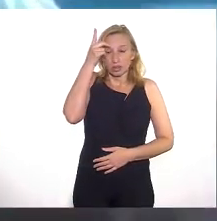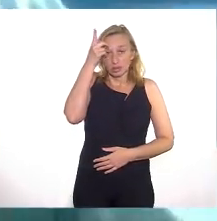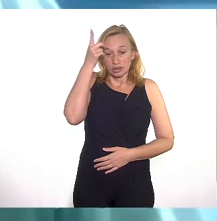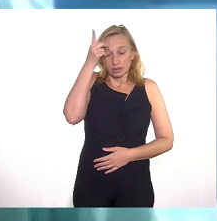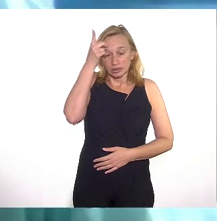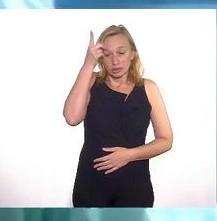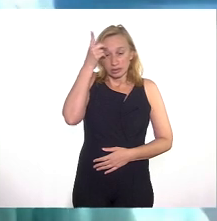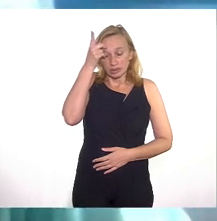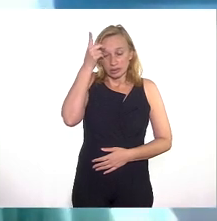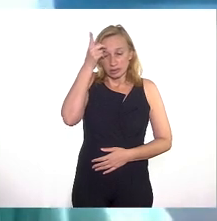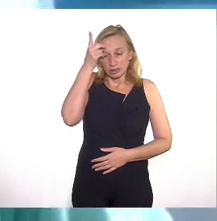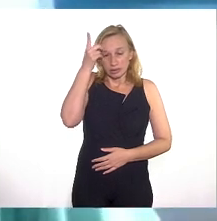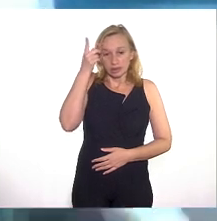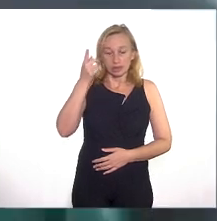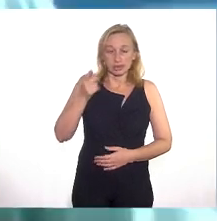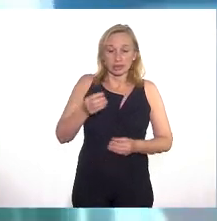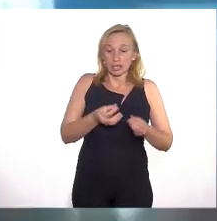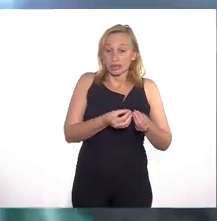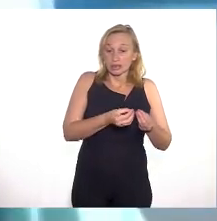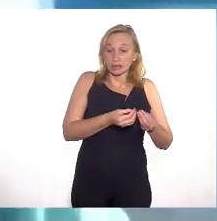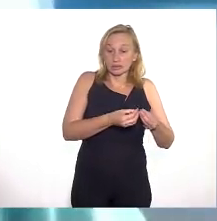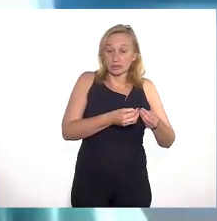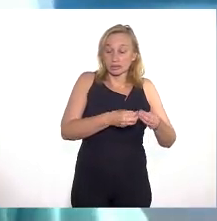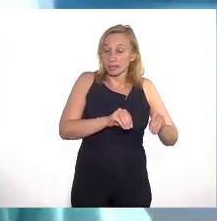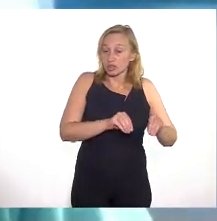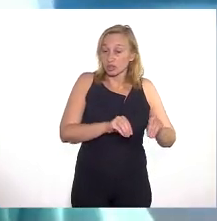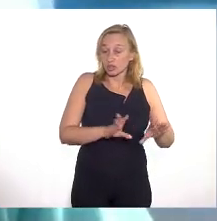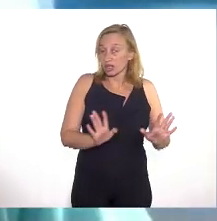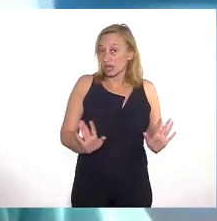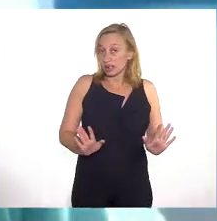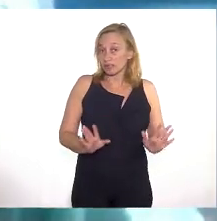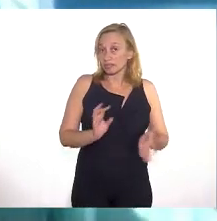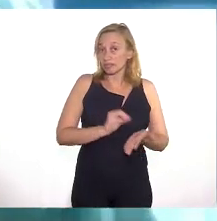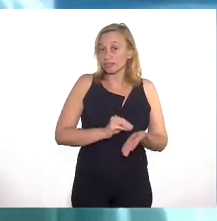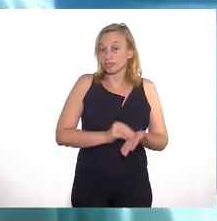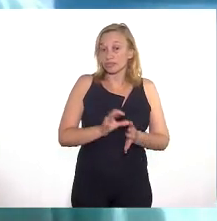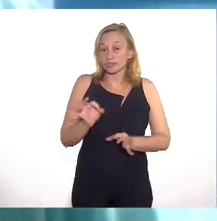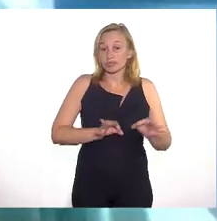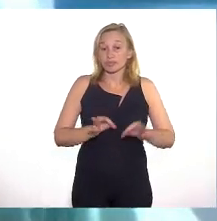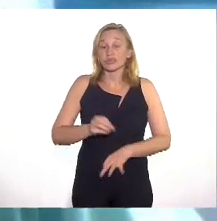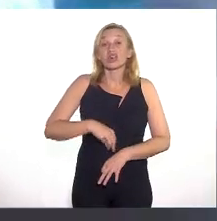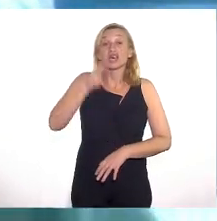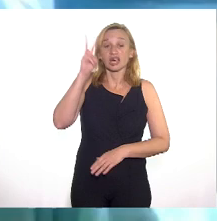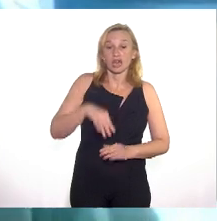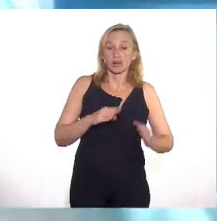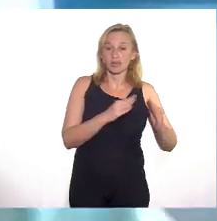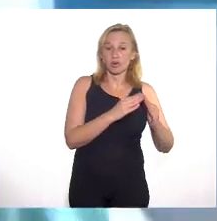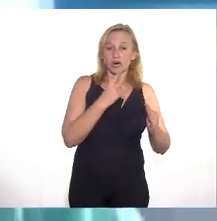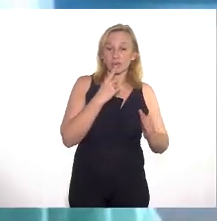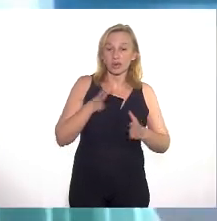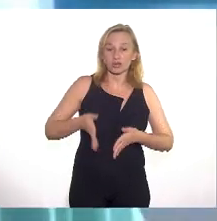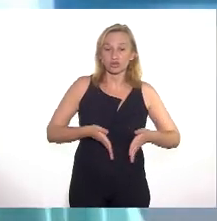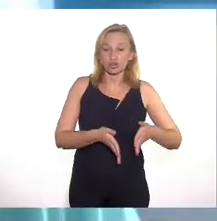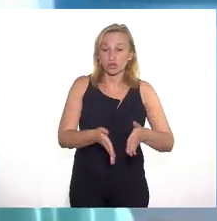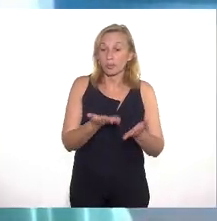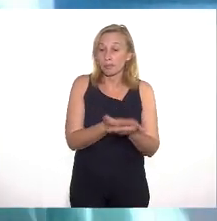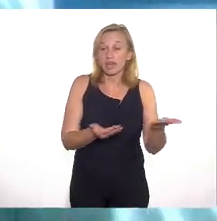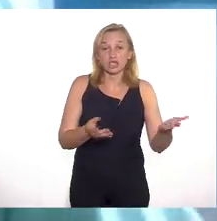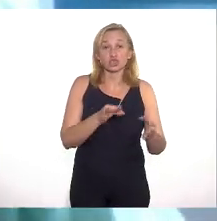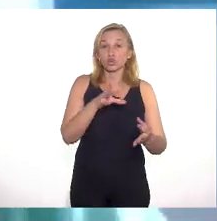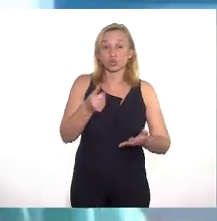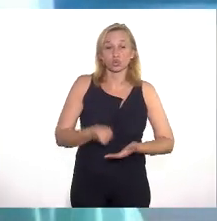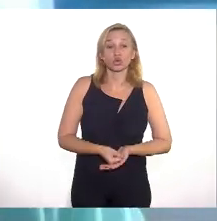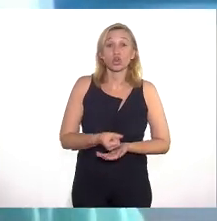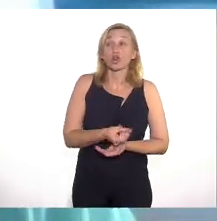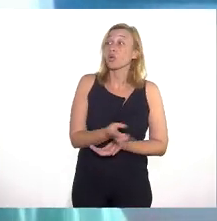ser vítimas do descaso e da falta de planejamento. Quem mora nas margens desses rios, volta e meia, perde tudo. Quantas